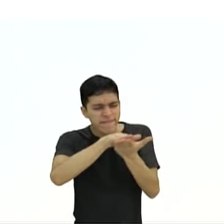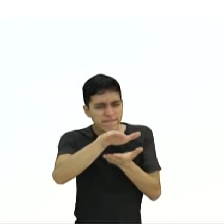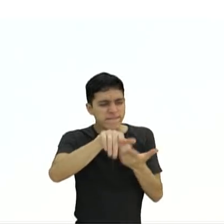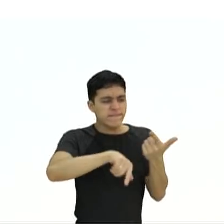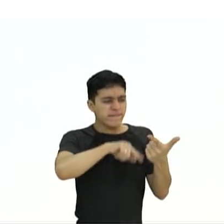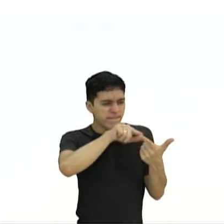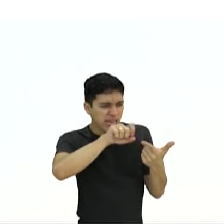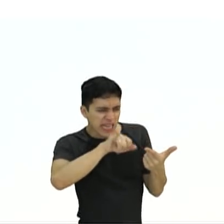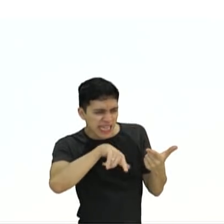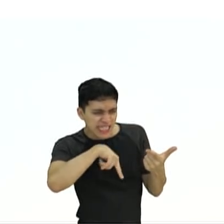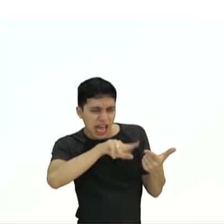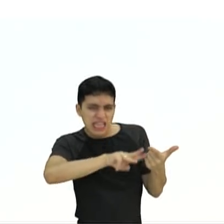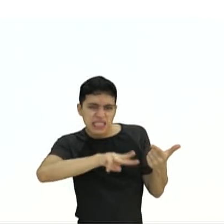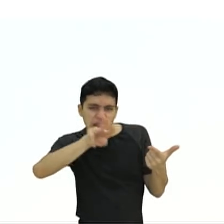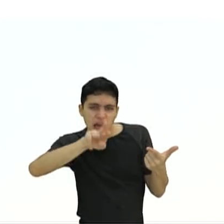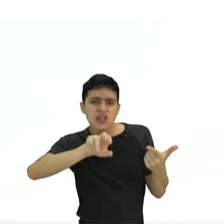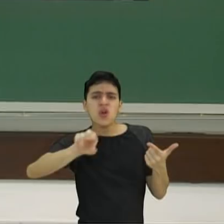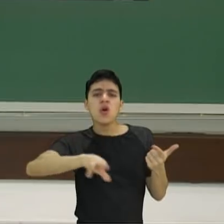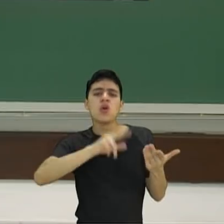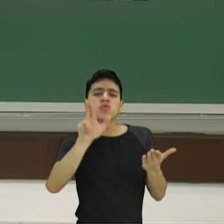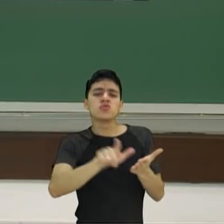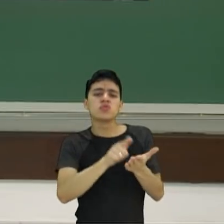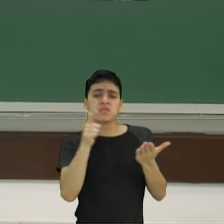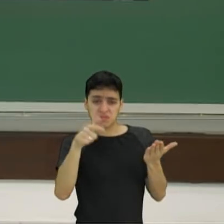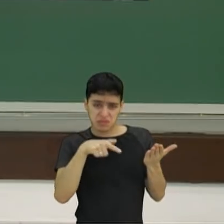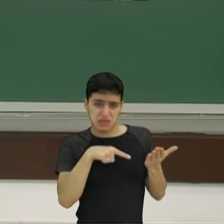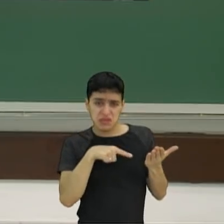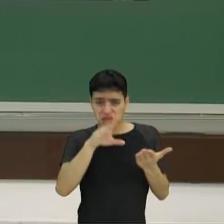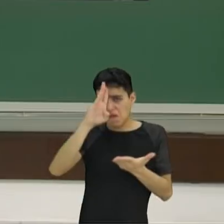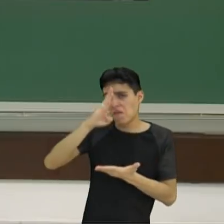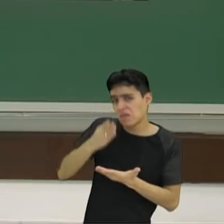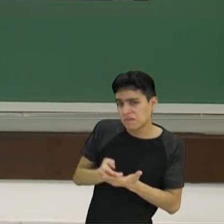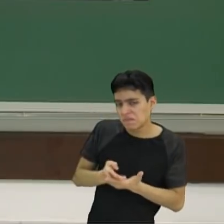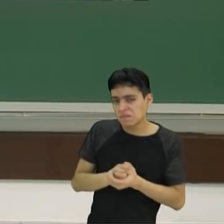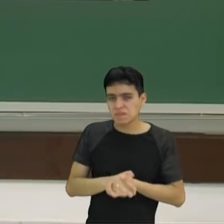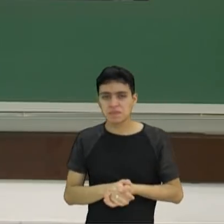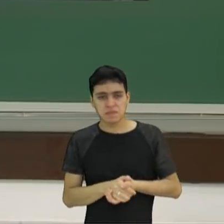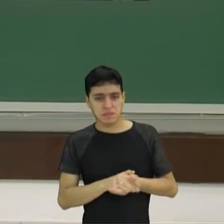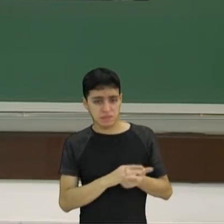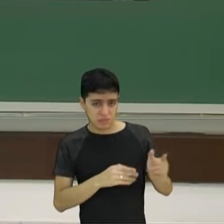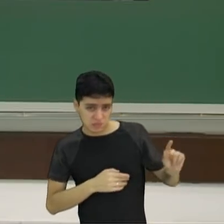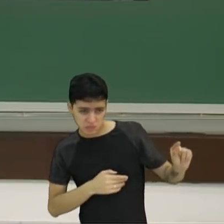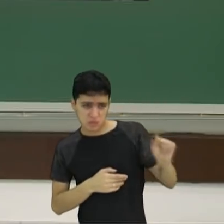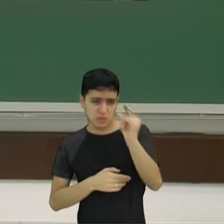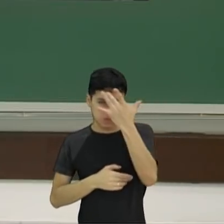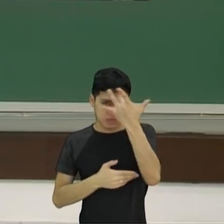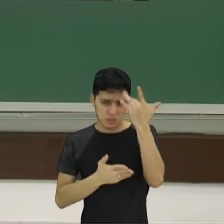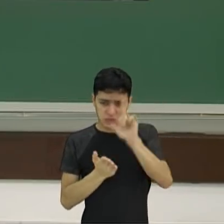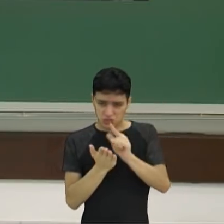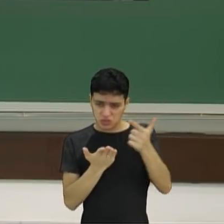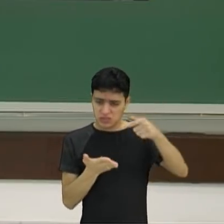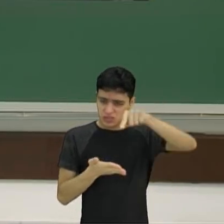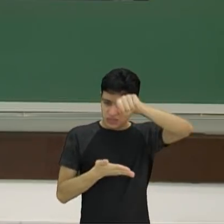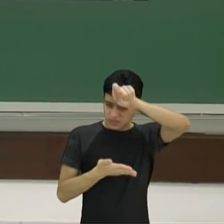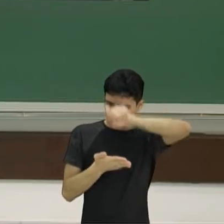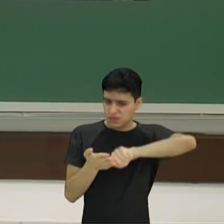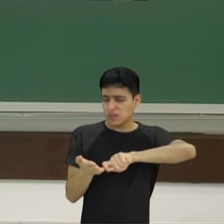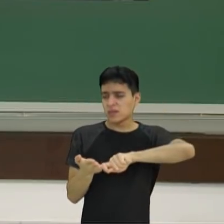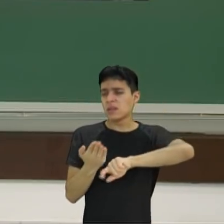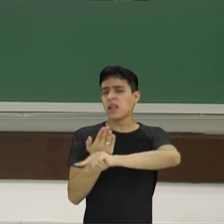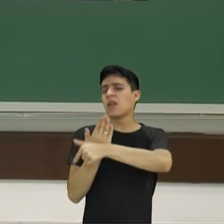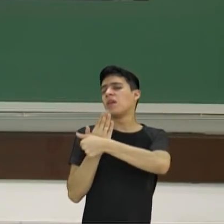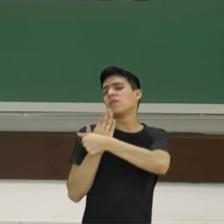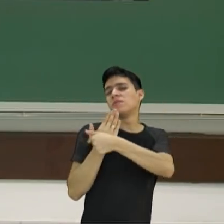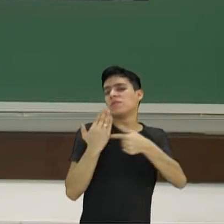veiculada, se é um site ou um jornal que tem credibilidade, ou ainda o jornalista assinou aquela notícia, você